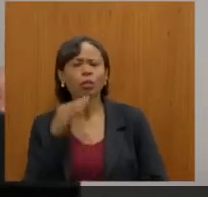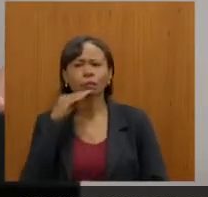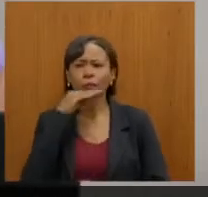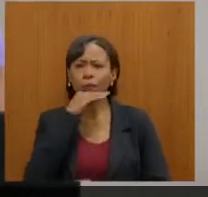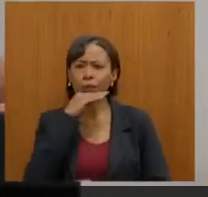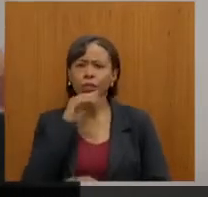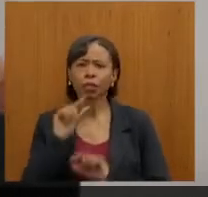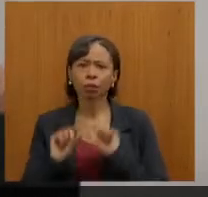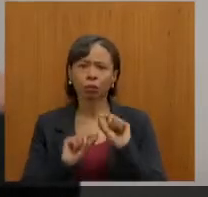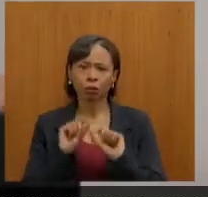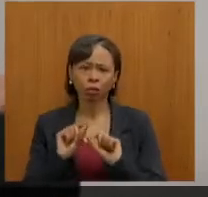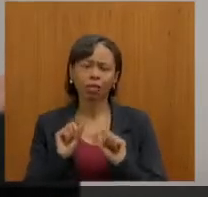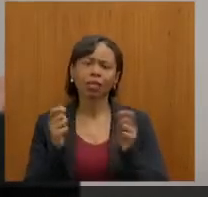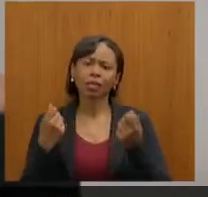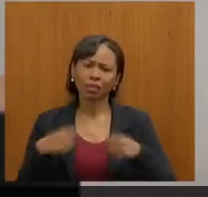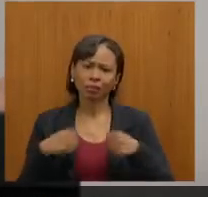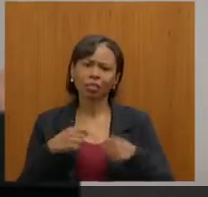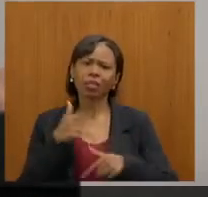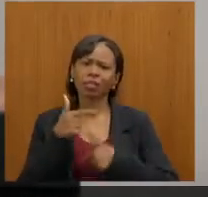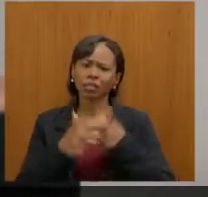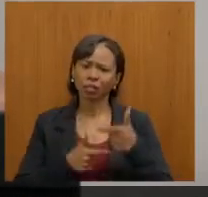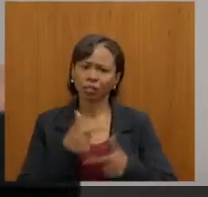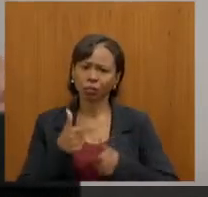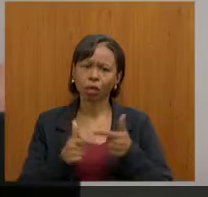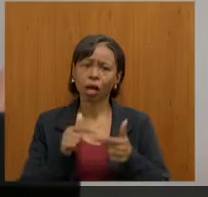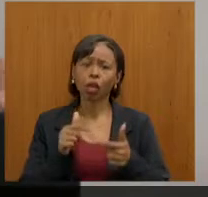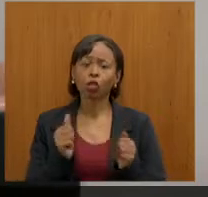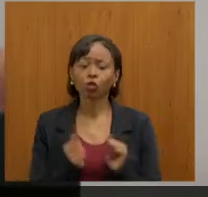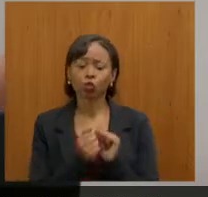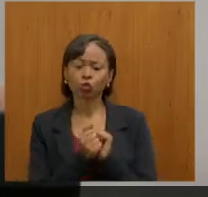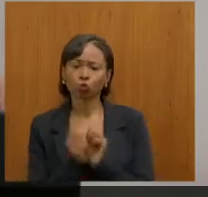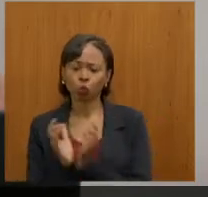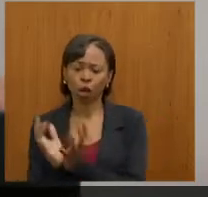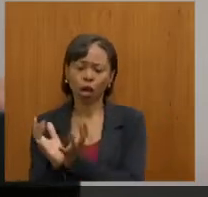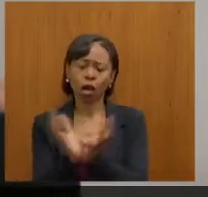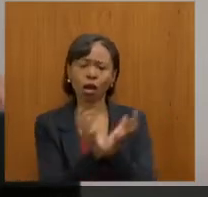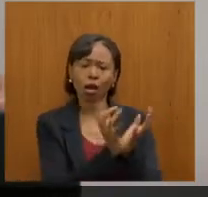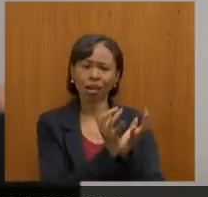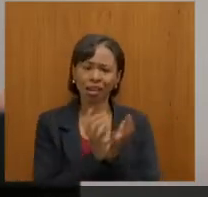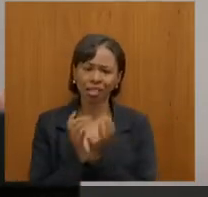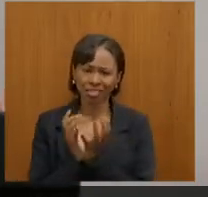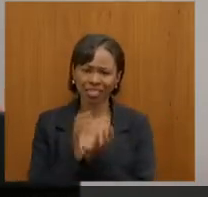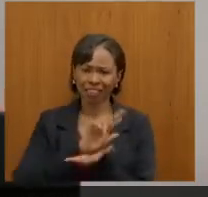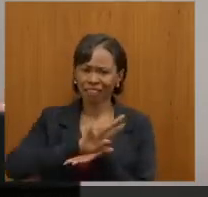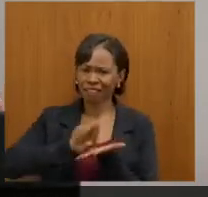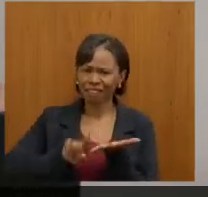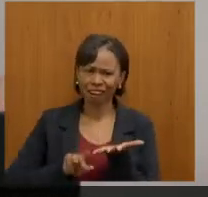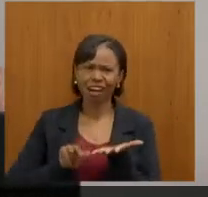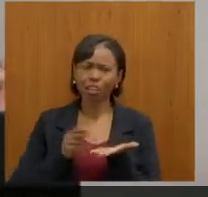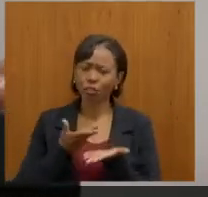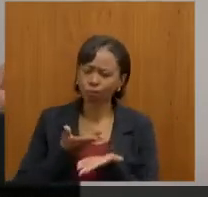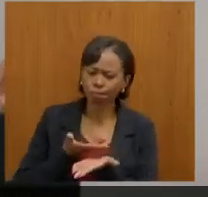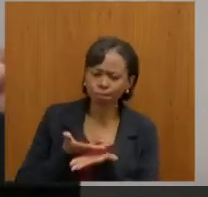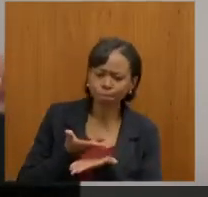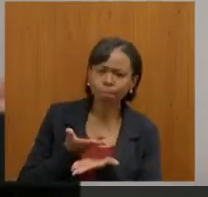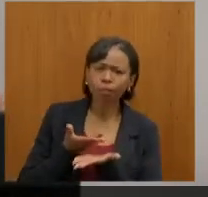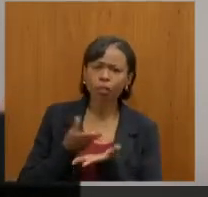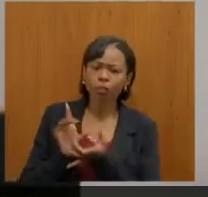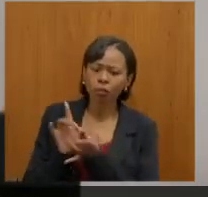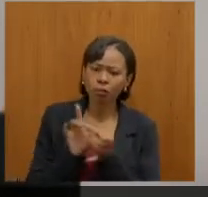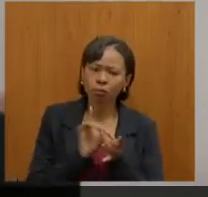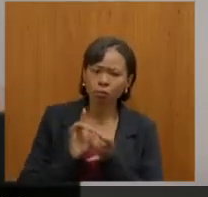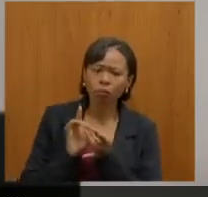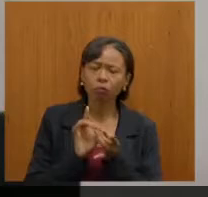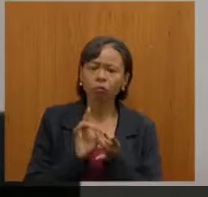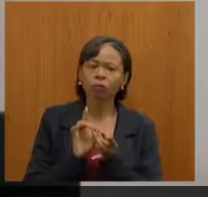é que nós possamos trabalhar com essa E essas várias redes mais consolidadas nós